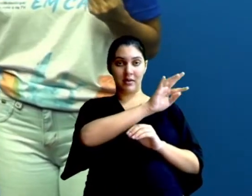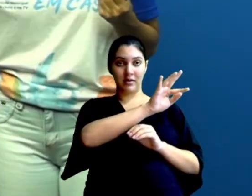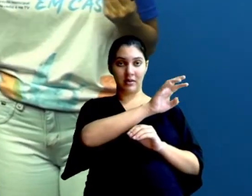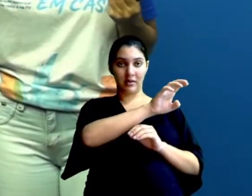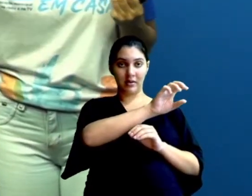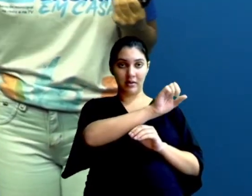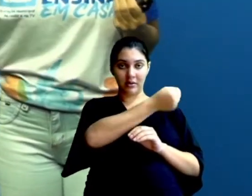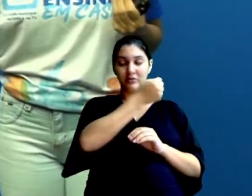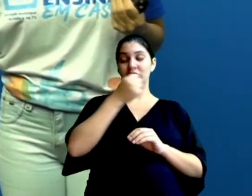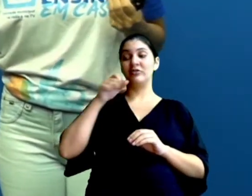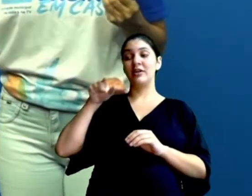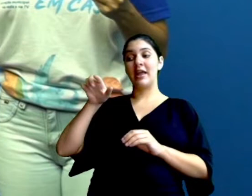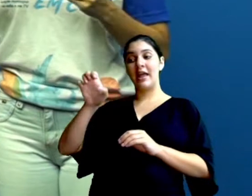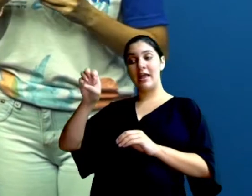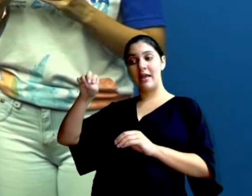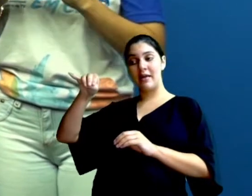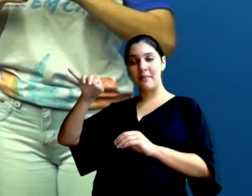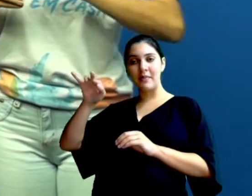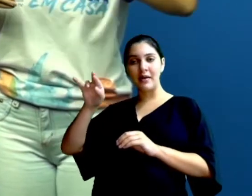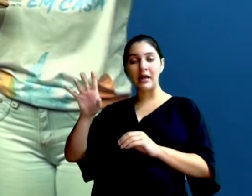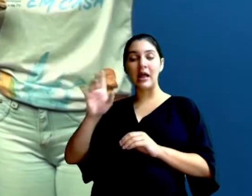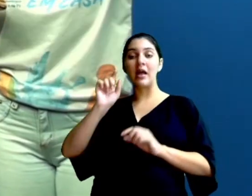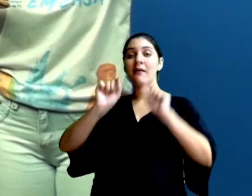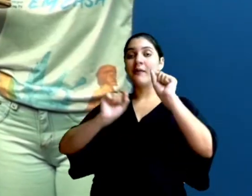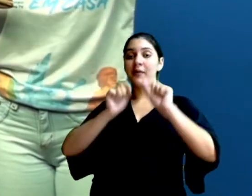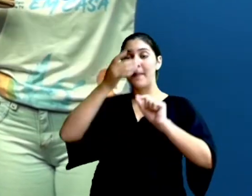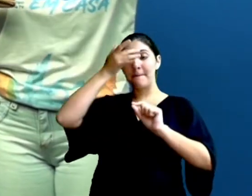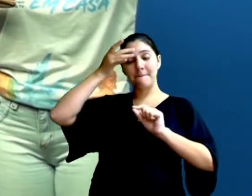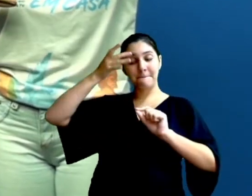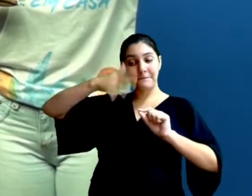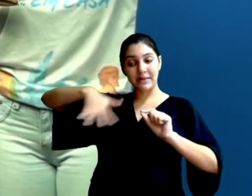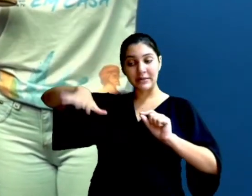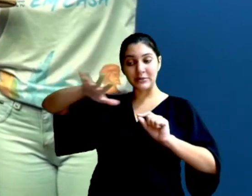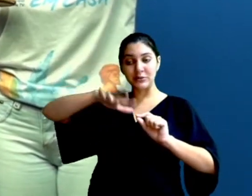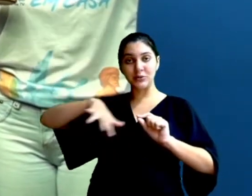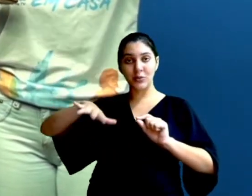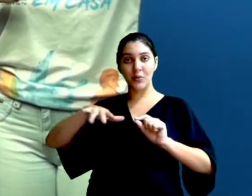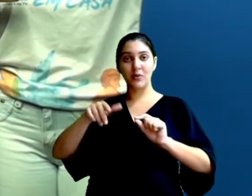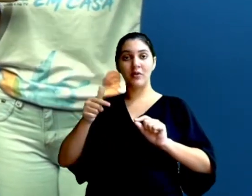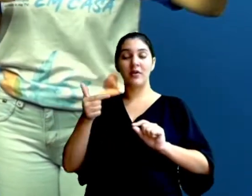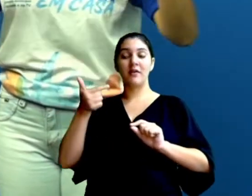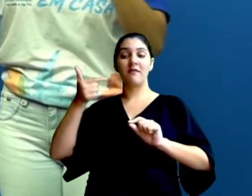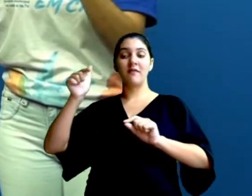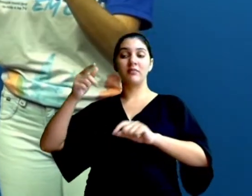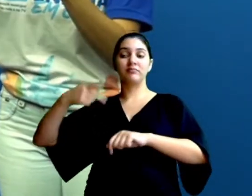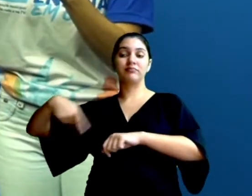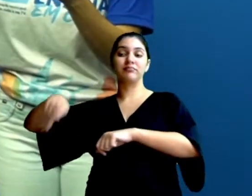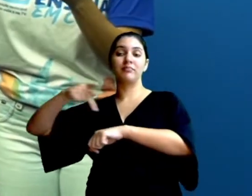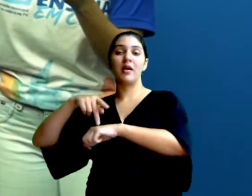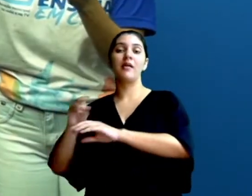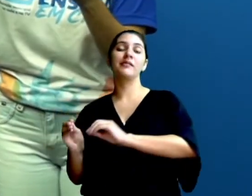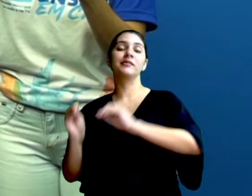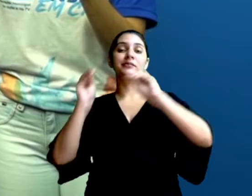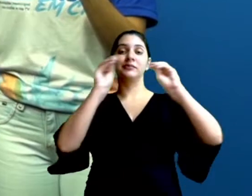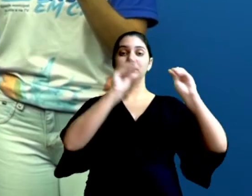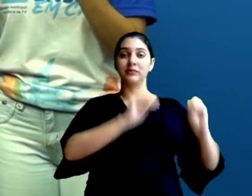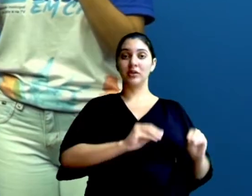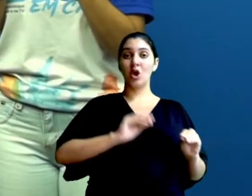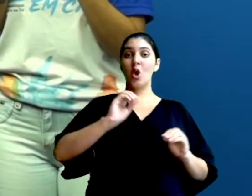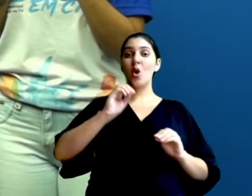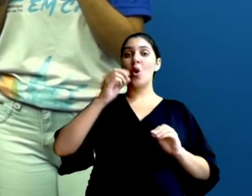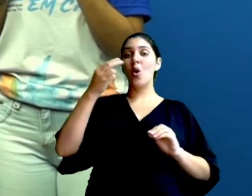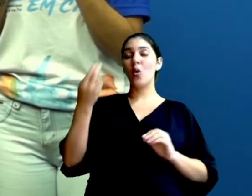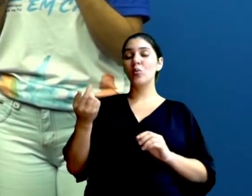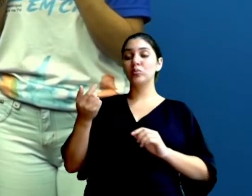são esses indivíduos que vão deslocar-se para outro país ou deslocar-se dentro do